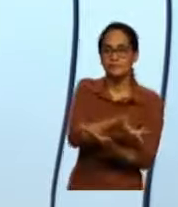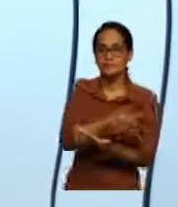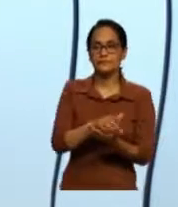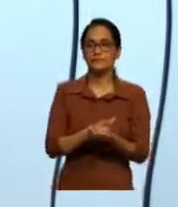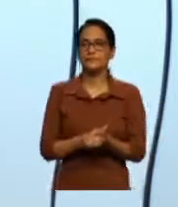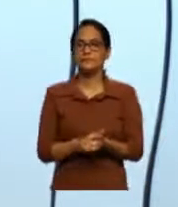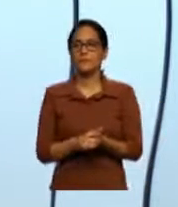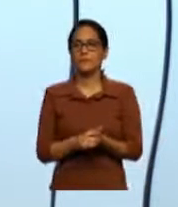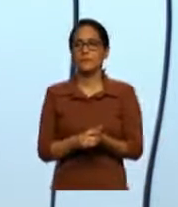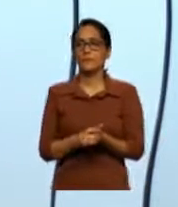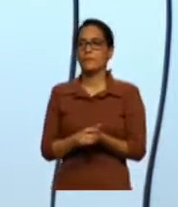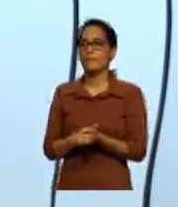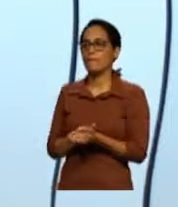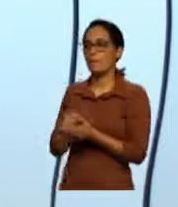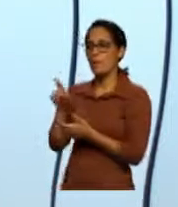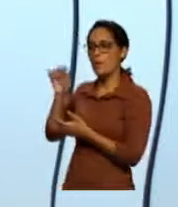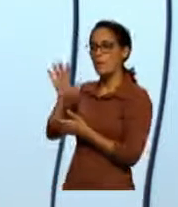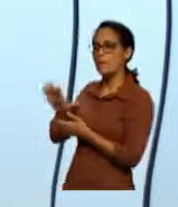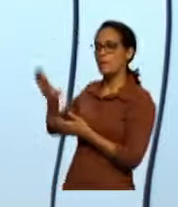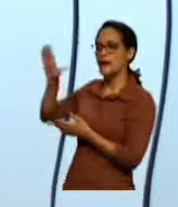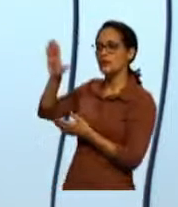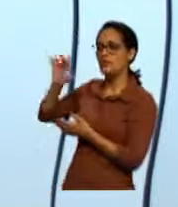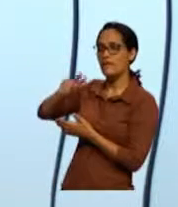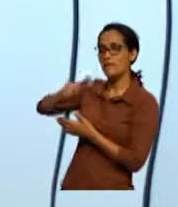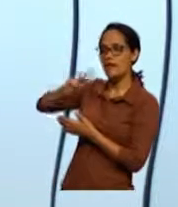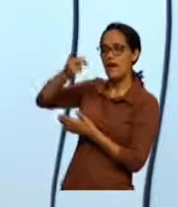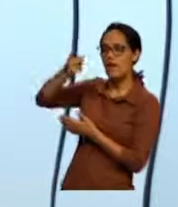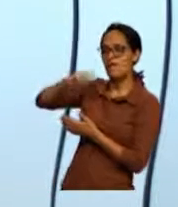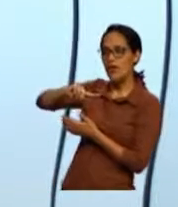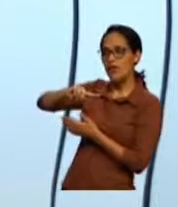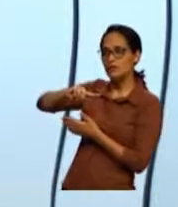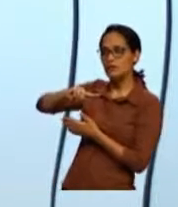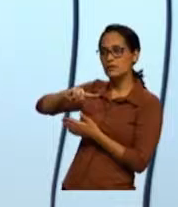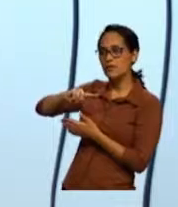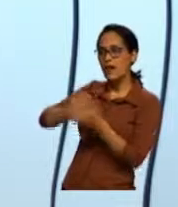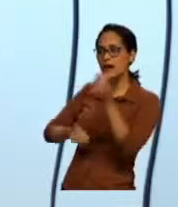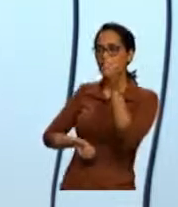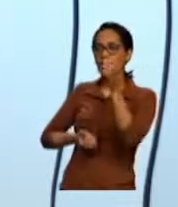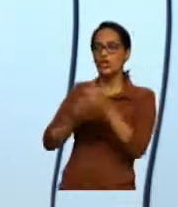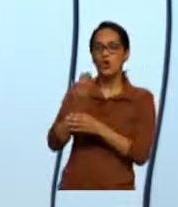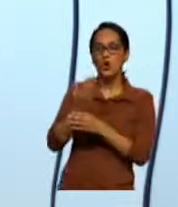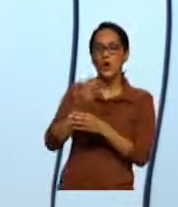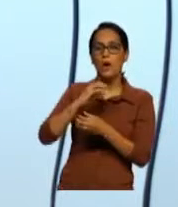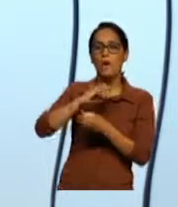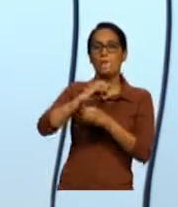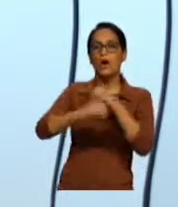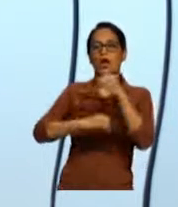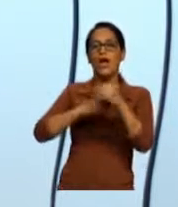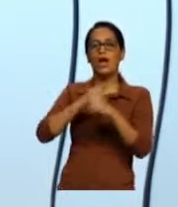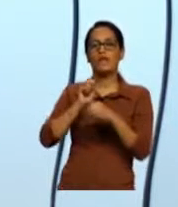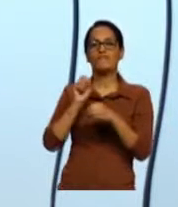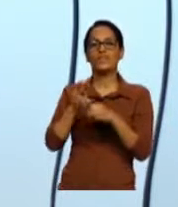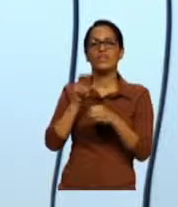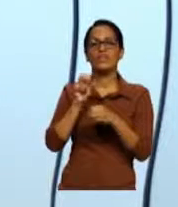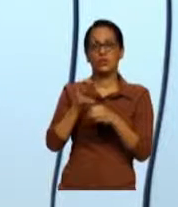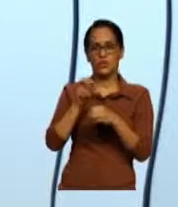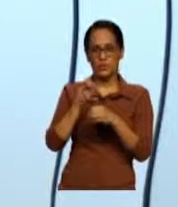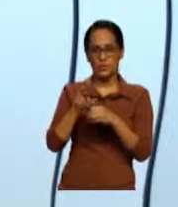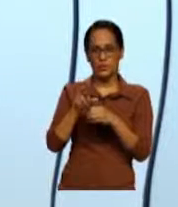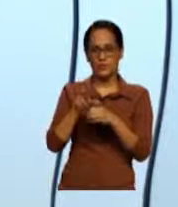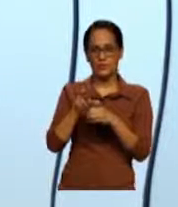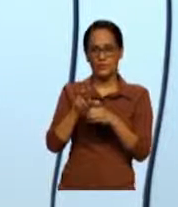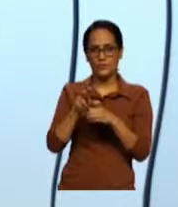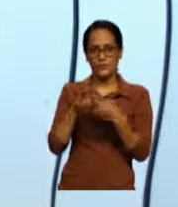2 vezes. Agiu 2 vezes, eu tenho, então, uma molécula de DNA viral. Essa molécula de DNA